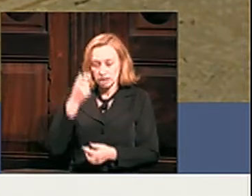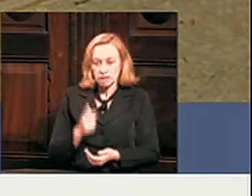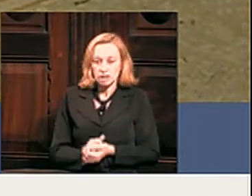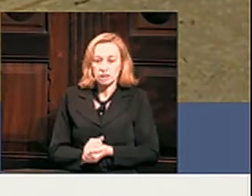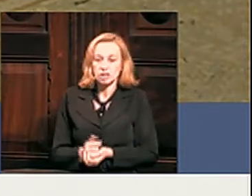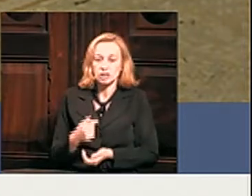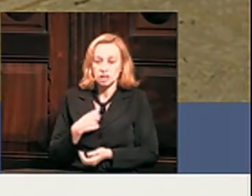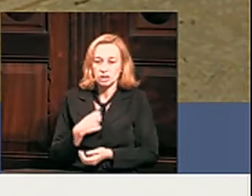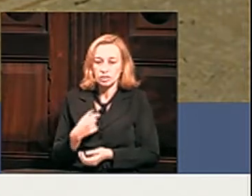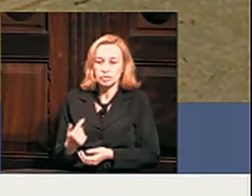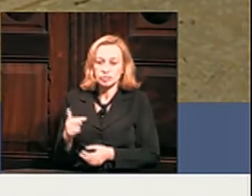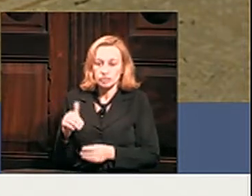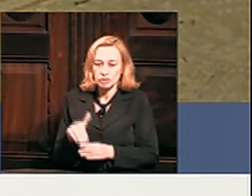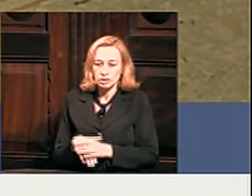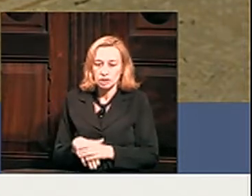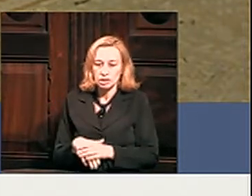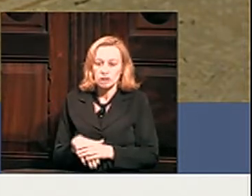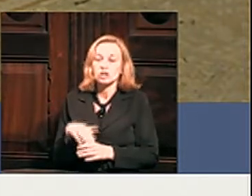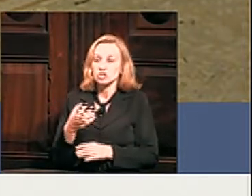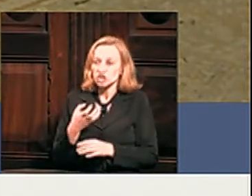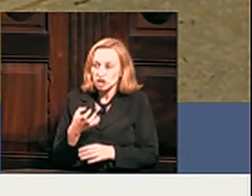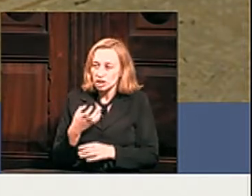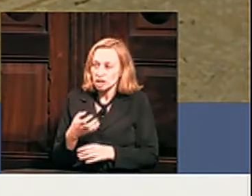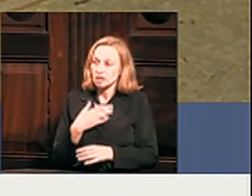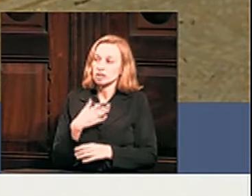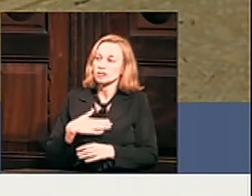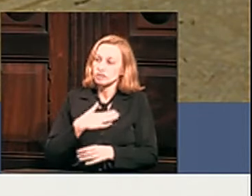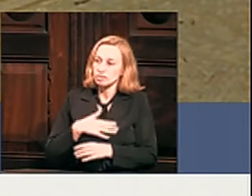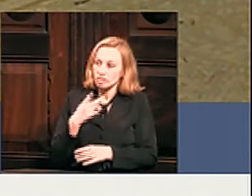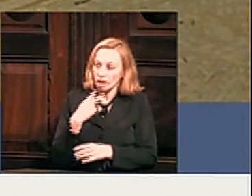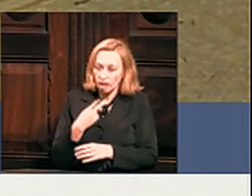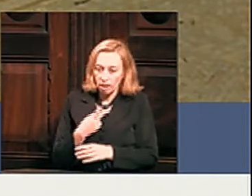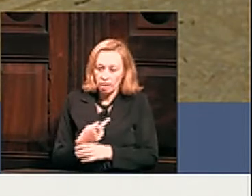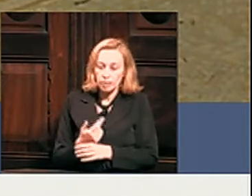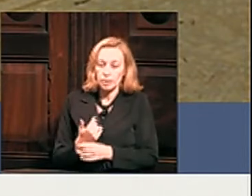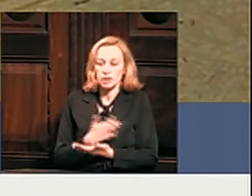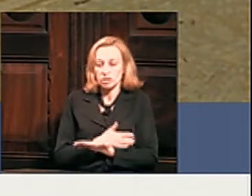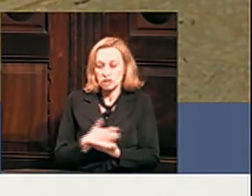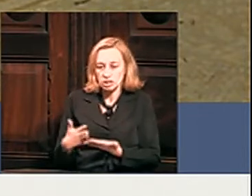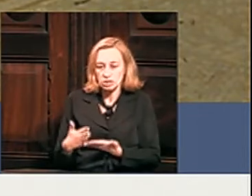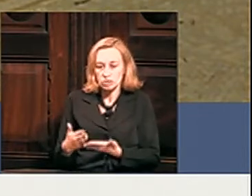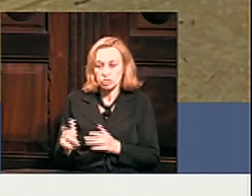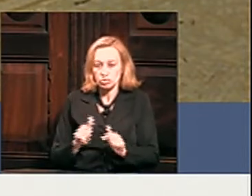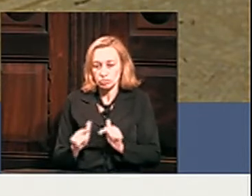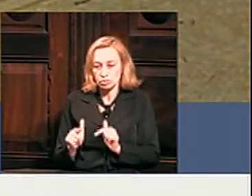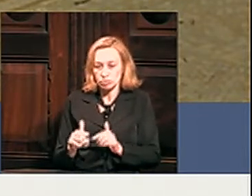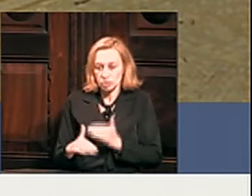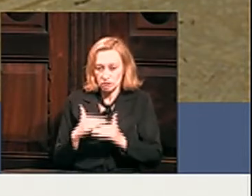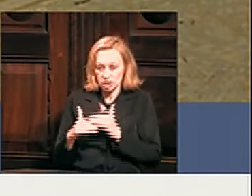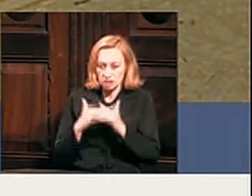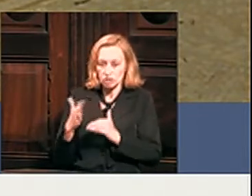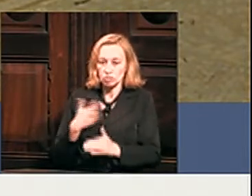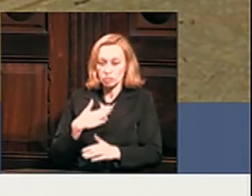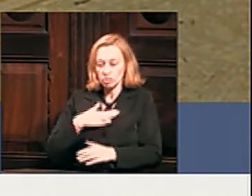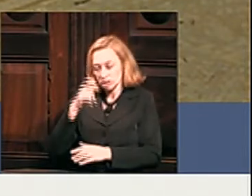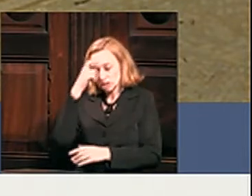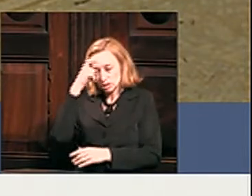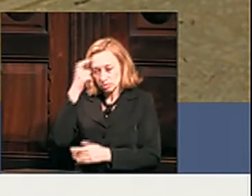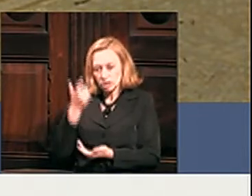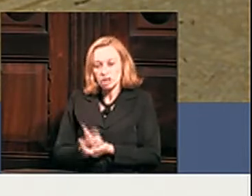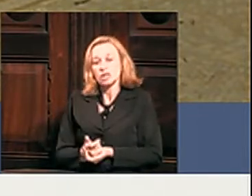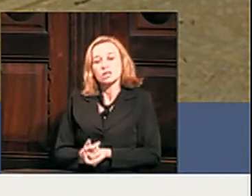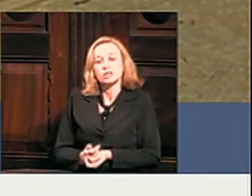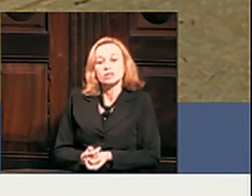E eu aqui gostaria de reafirmar a minha posição desde o início desse processo. No meu entendimento,